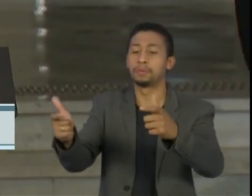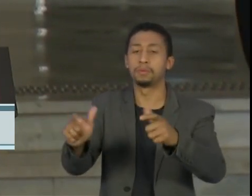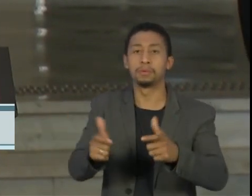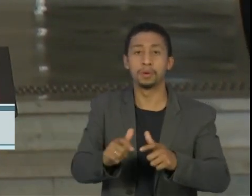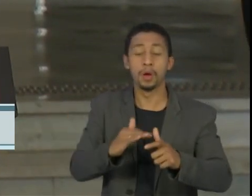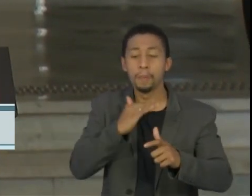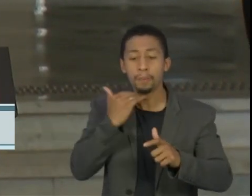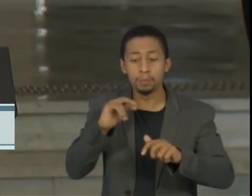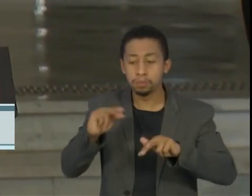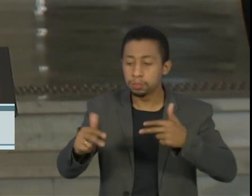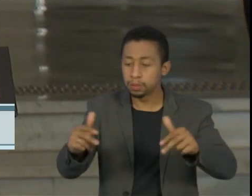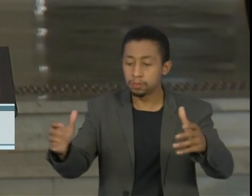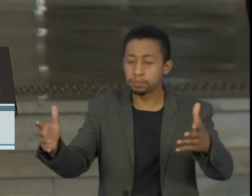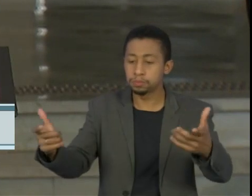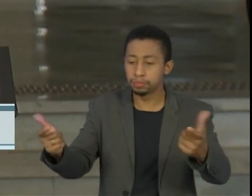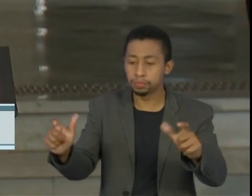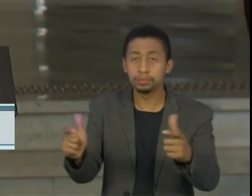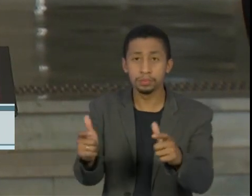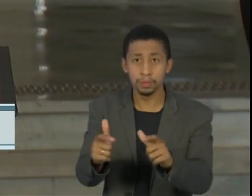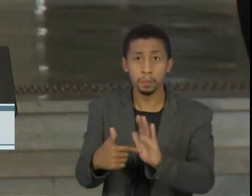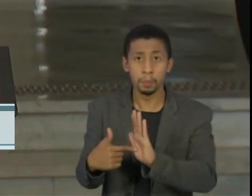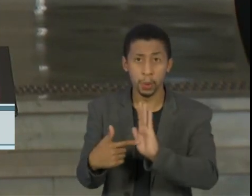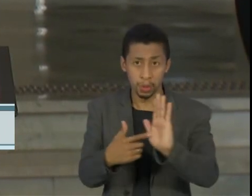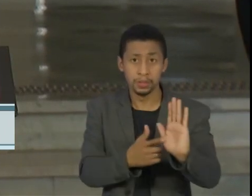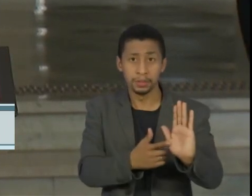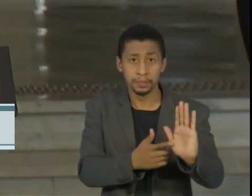e casos, e sempre